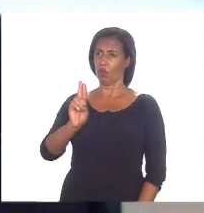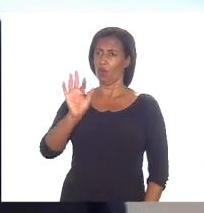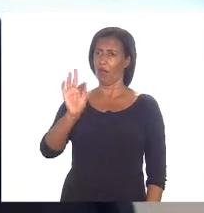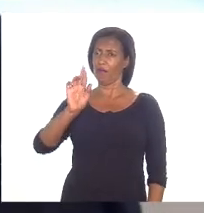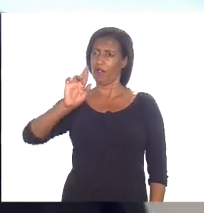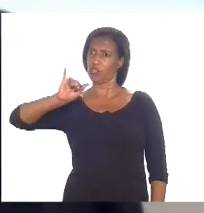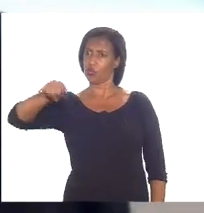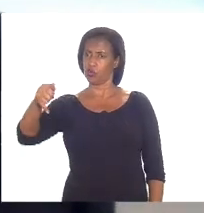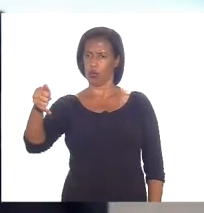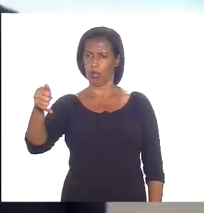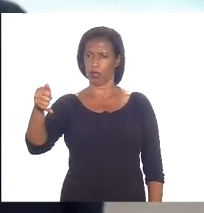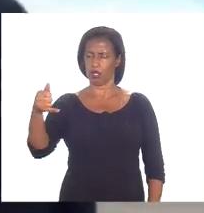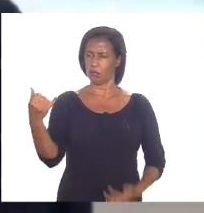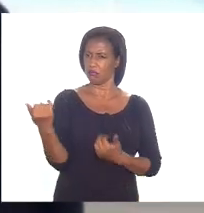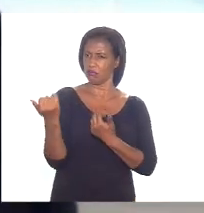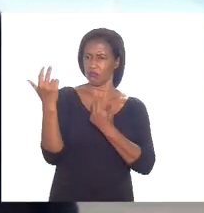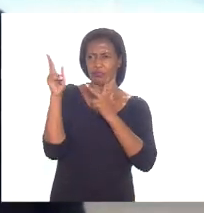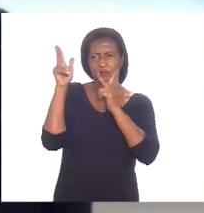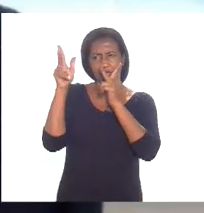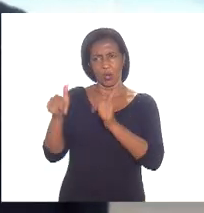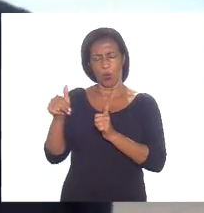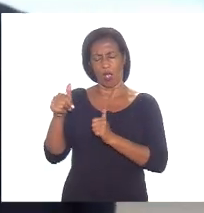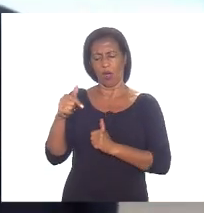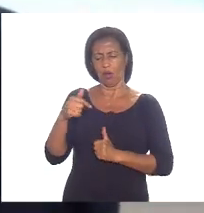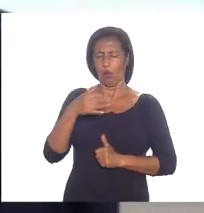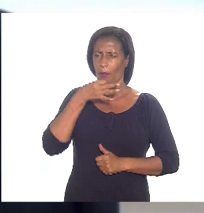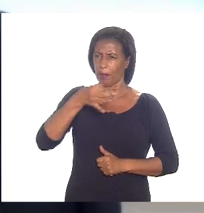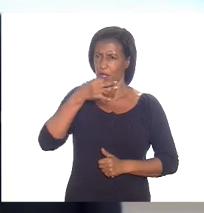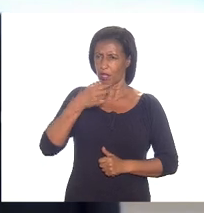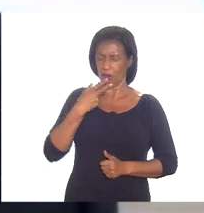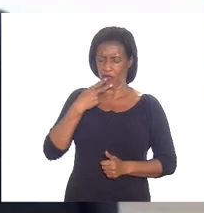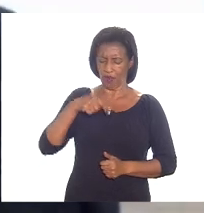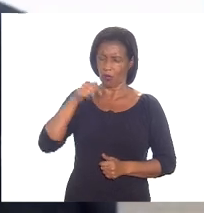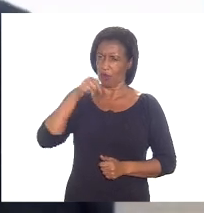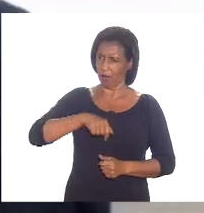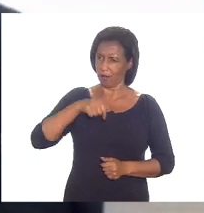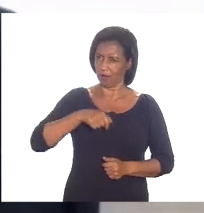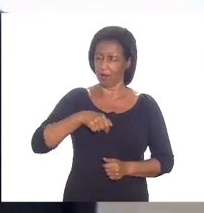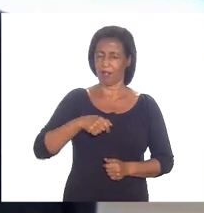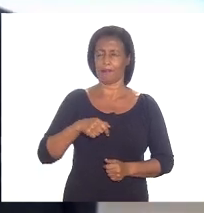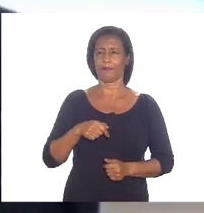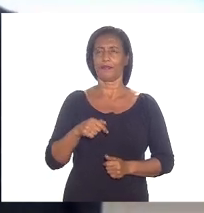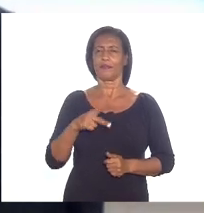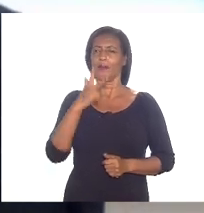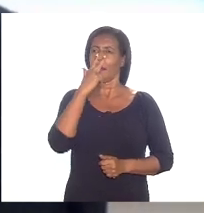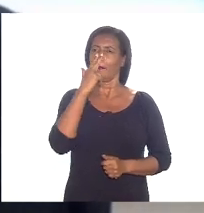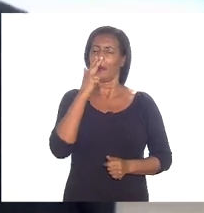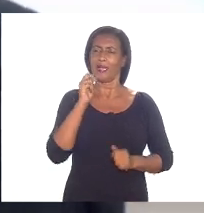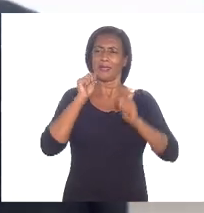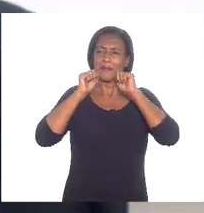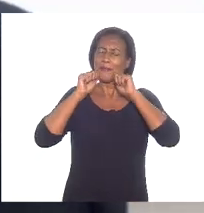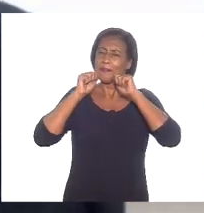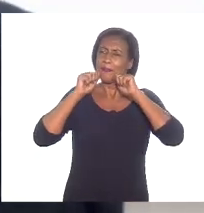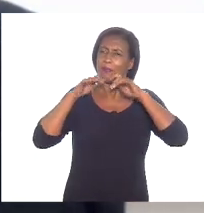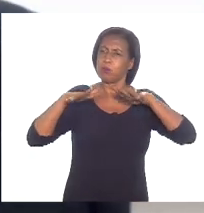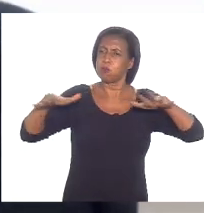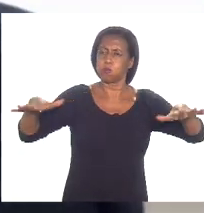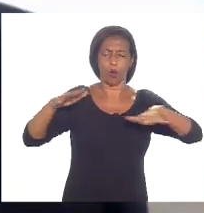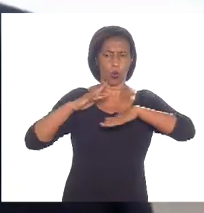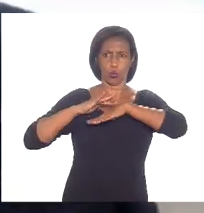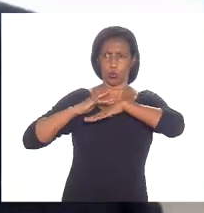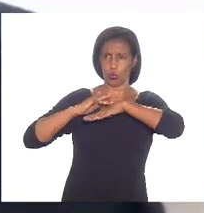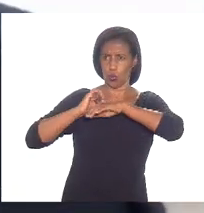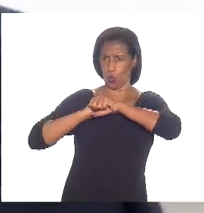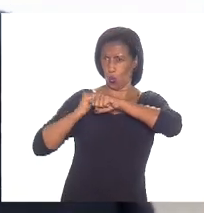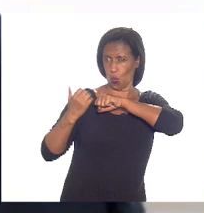colocado aqui, como coloquei ao longo dessa semana, que justamente num período de pandemia estão passando abaixo